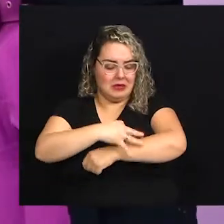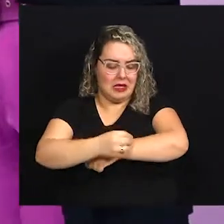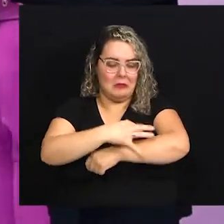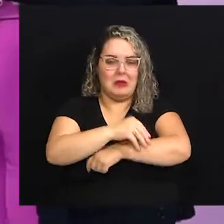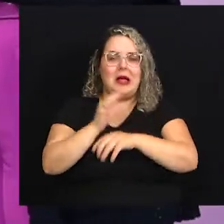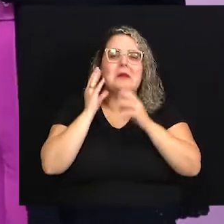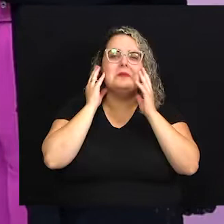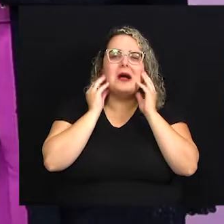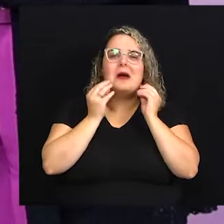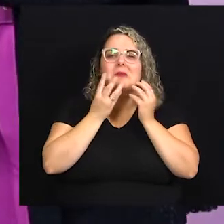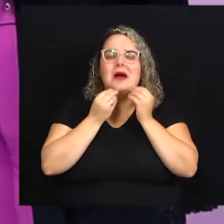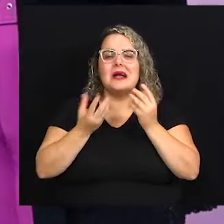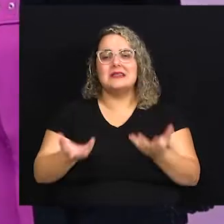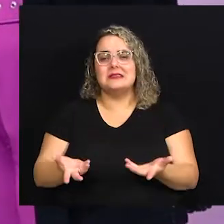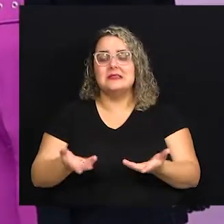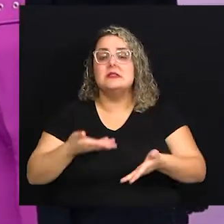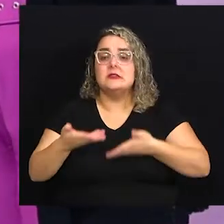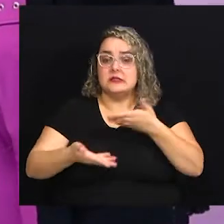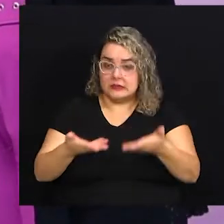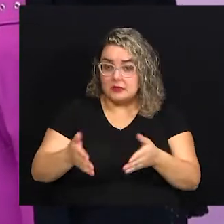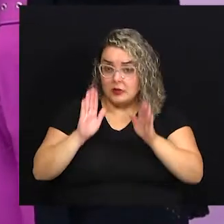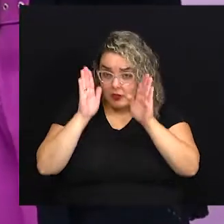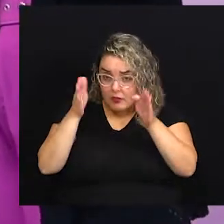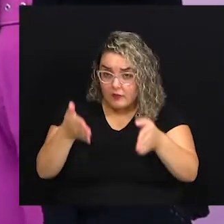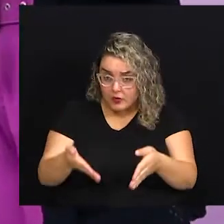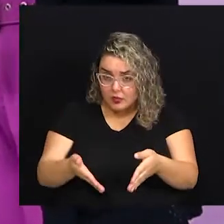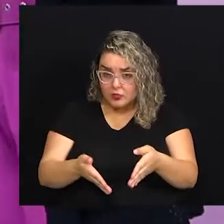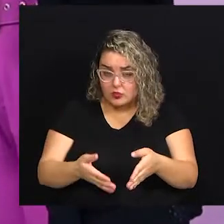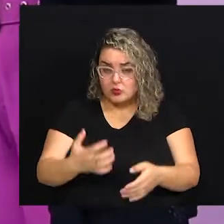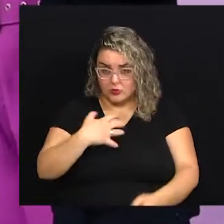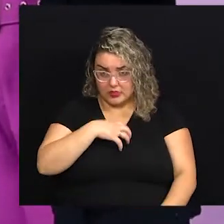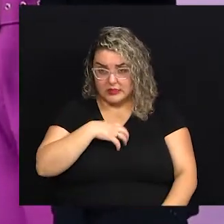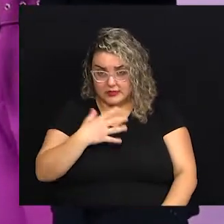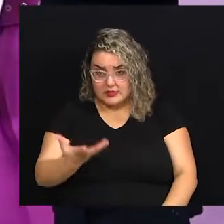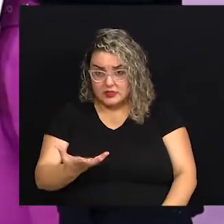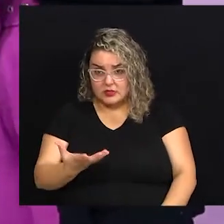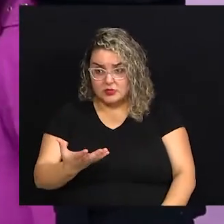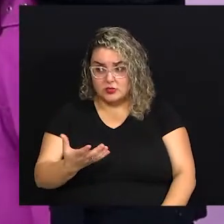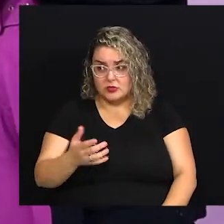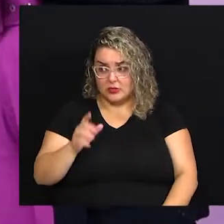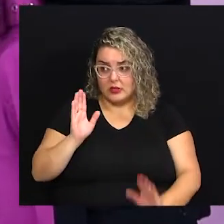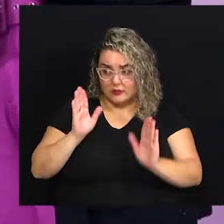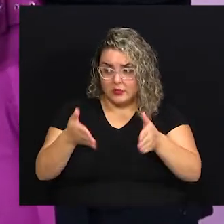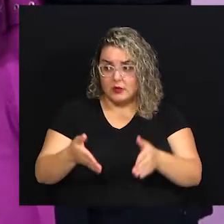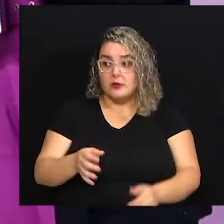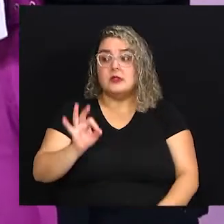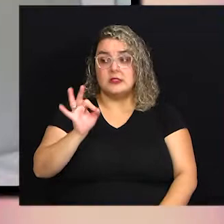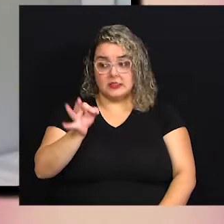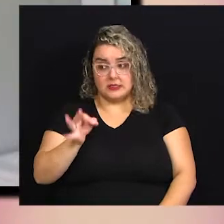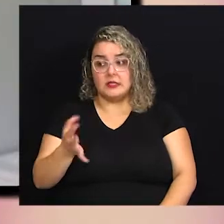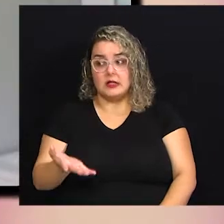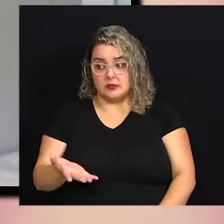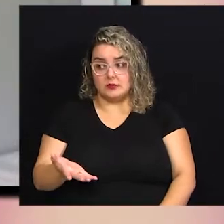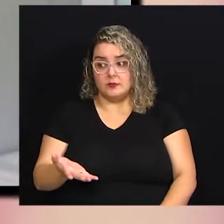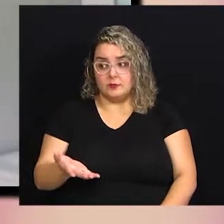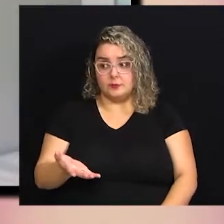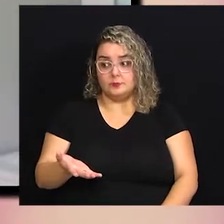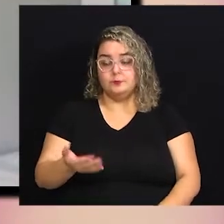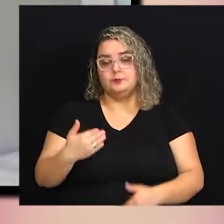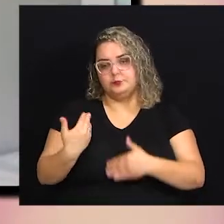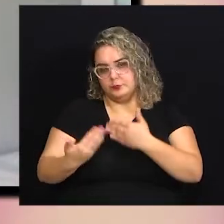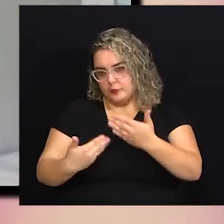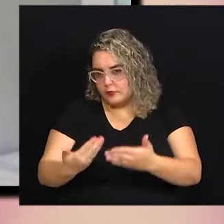ou excesso de pelo. E aí, esse tratamento é foco ali no que está sentindo, naquele sintoma.